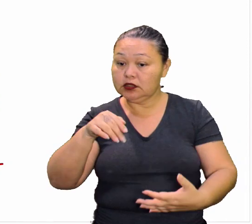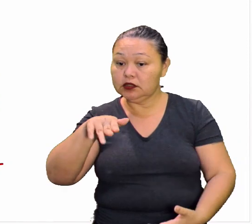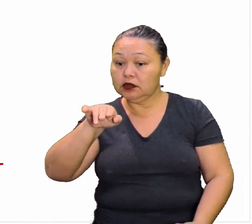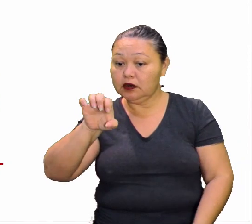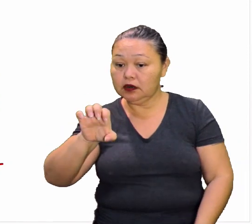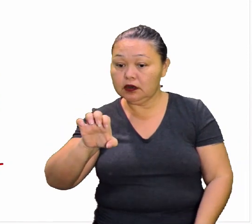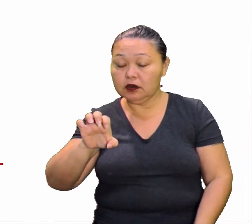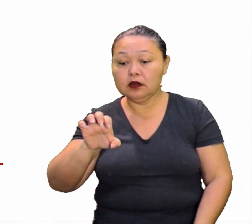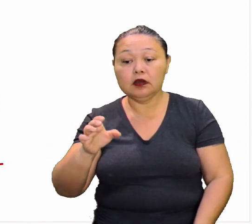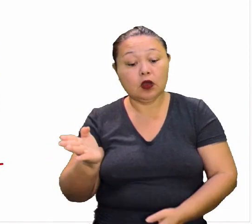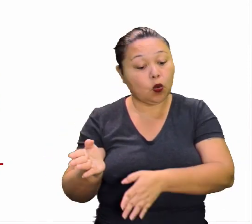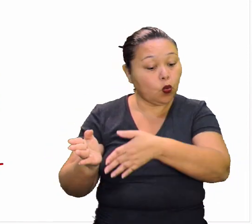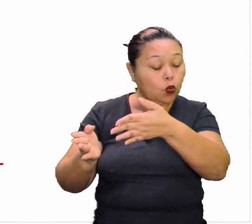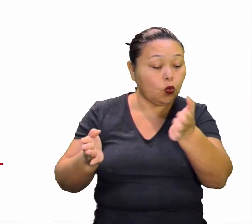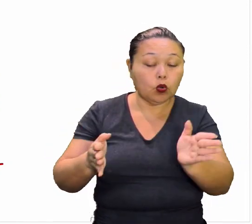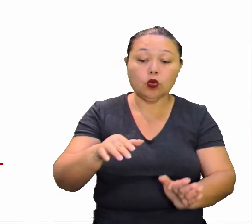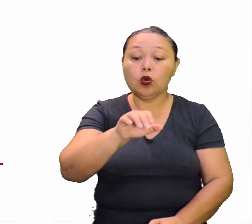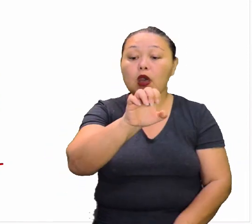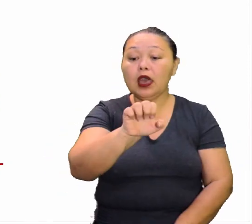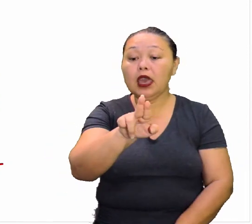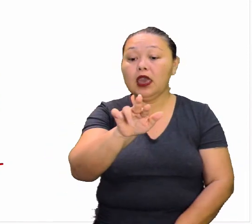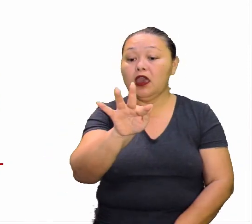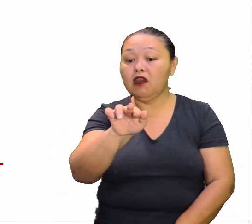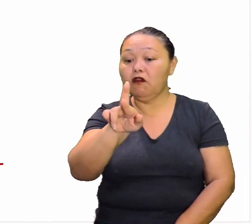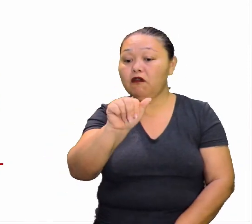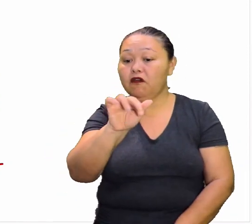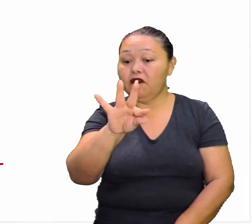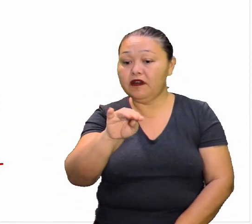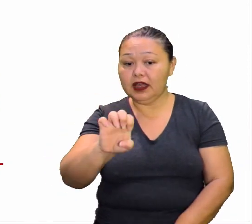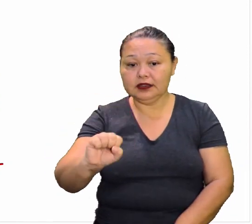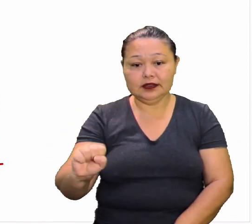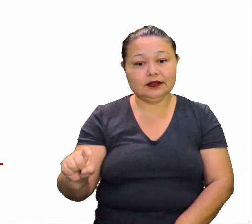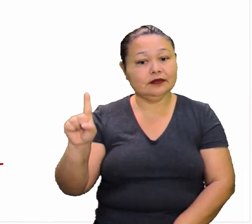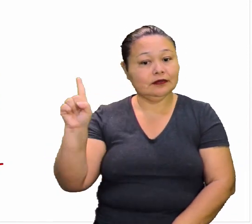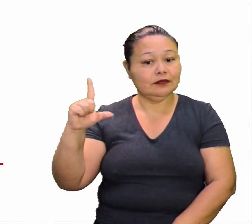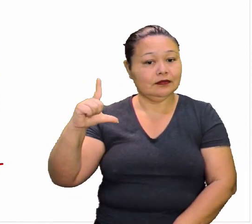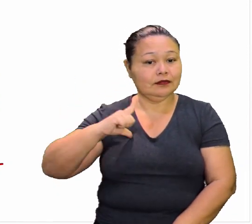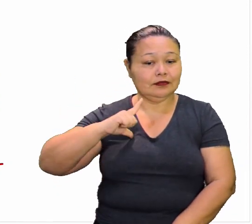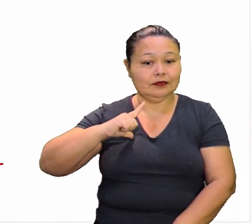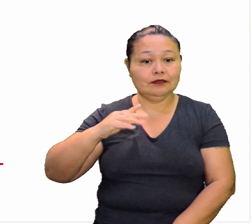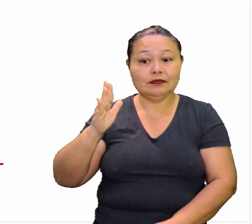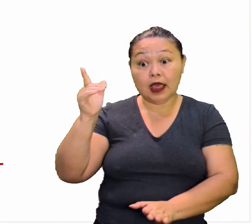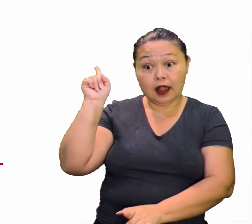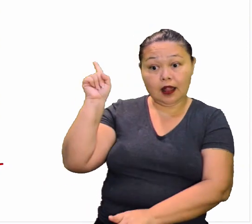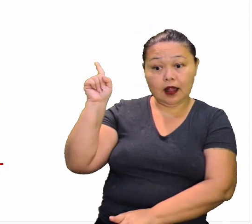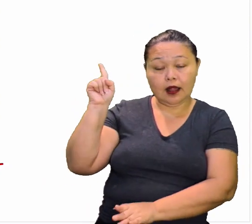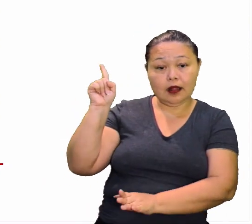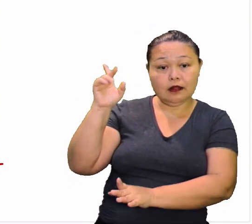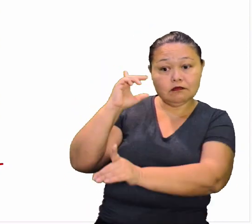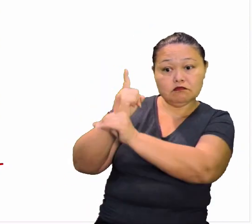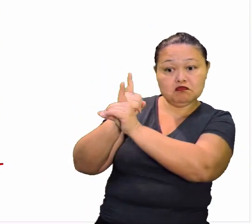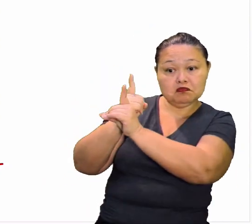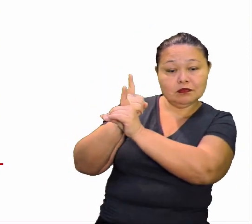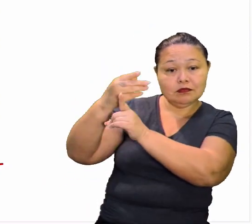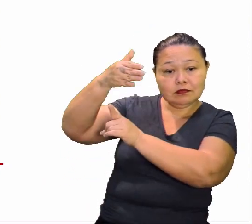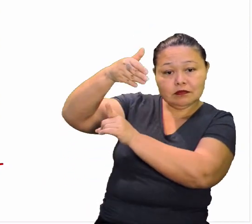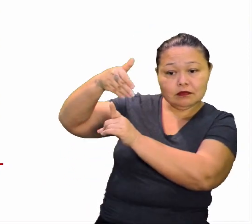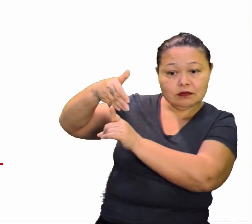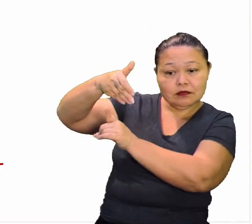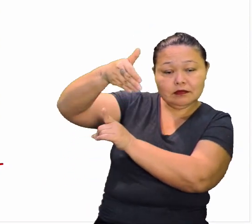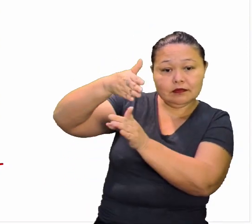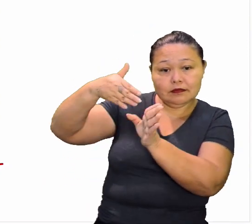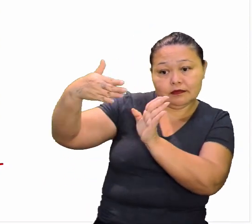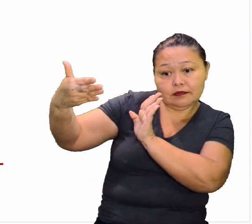o rio Eufrates. Vejam, aqui eu tenho a Mesopotâmia. Olha aí.